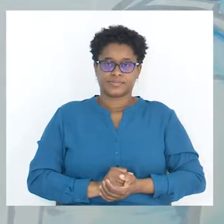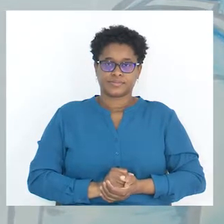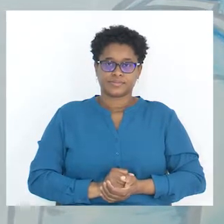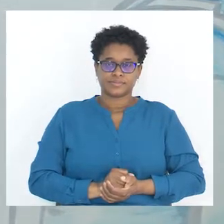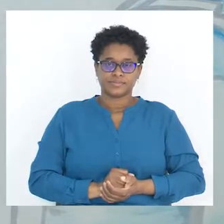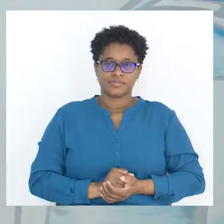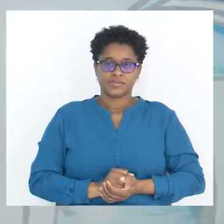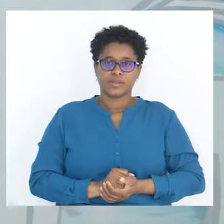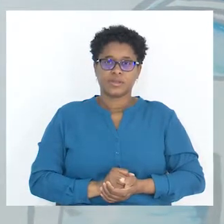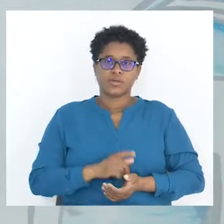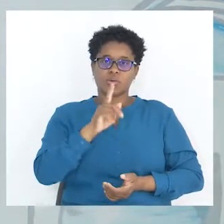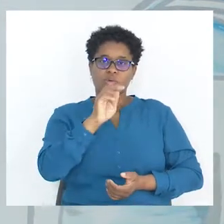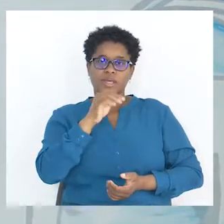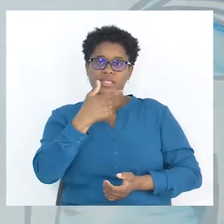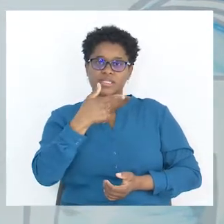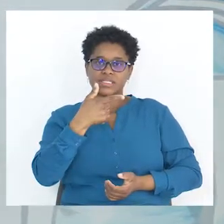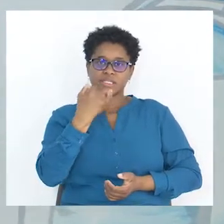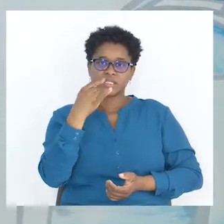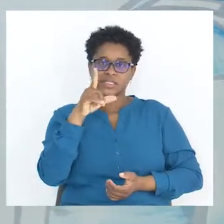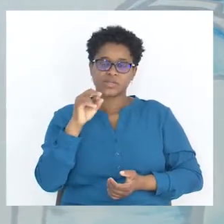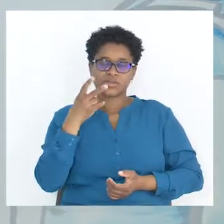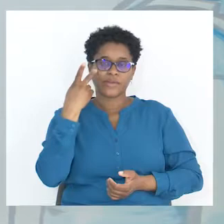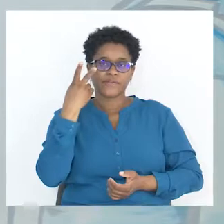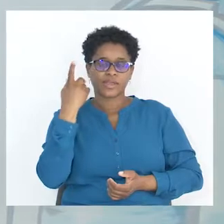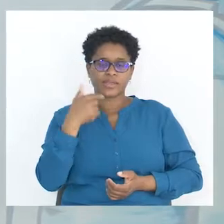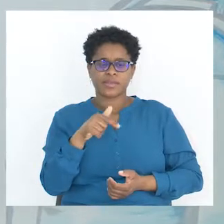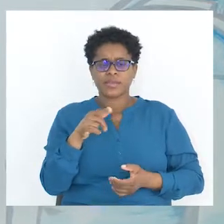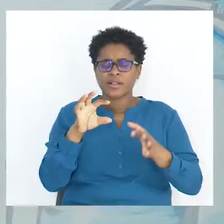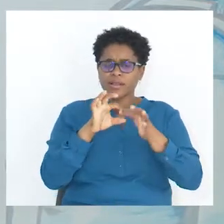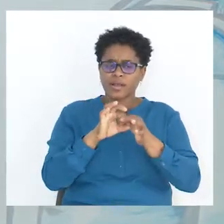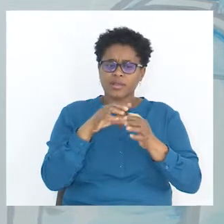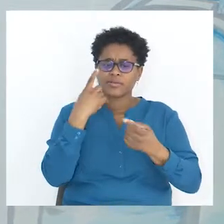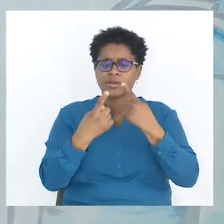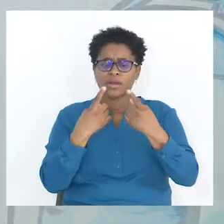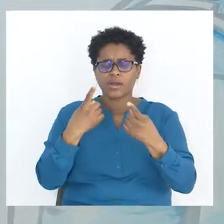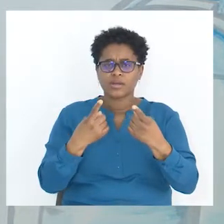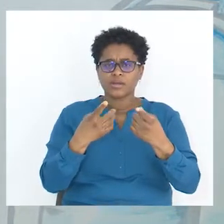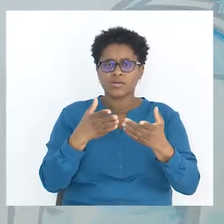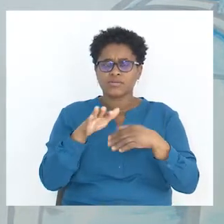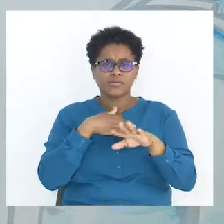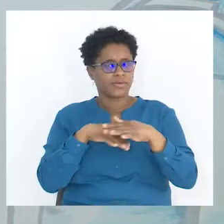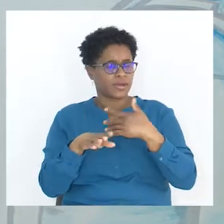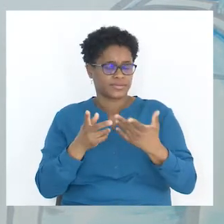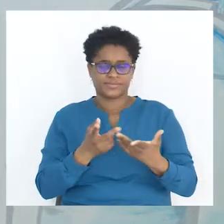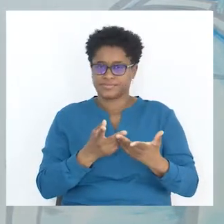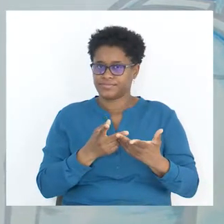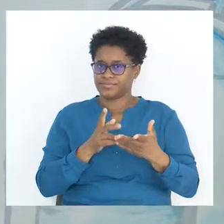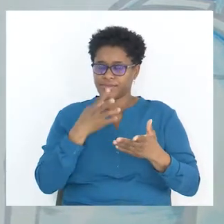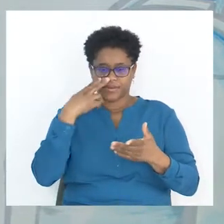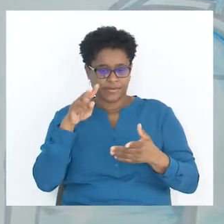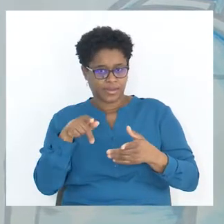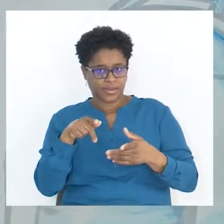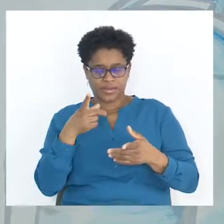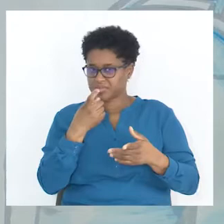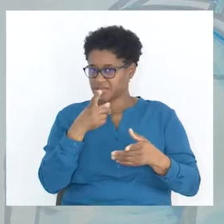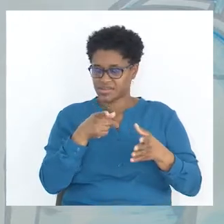O estilo de vida tem a ver com aquilo que cada um ingere. Então, repara que aqui já não